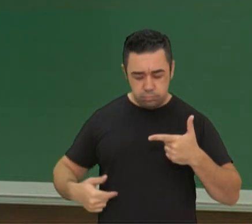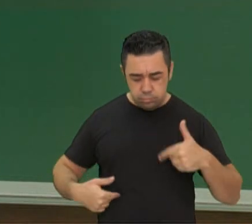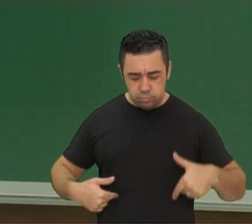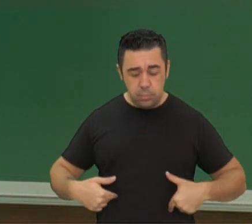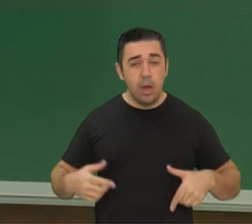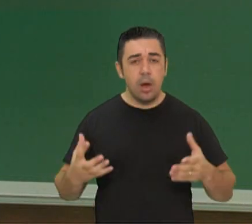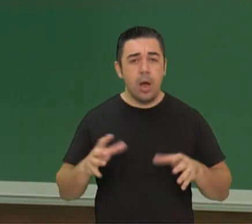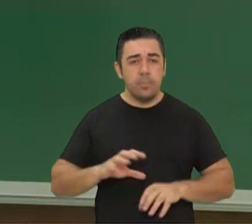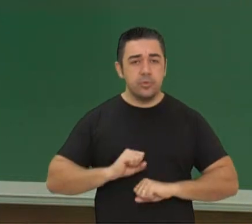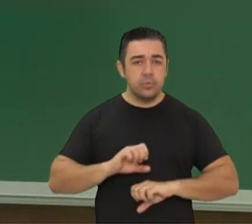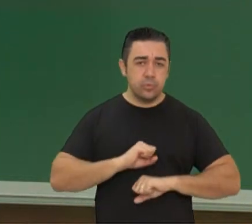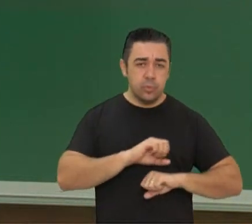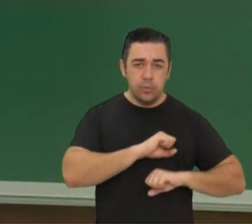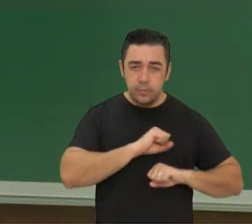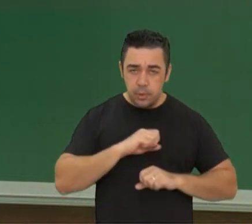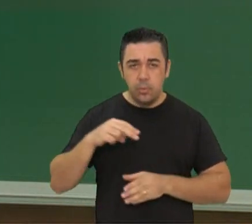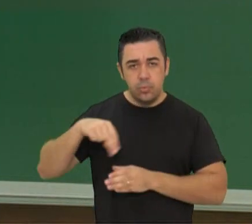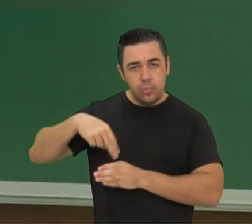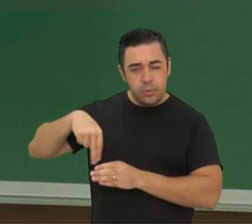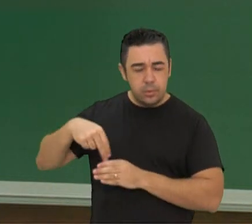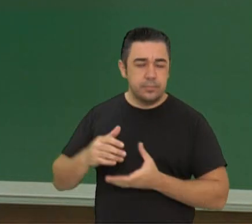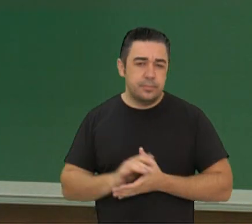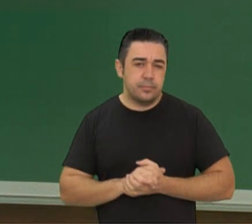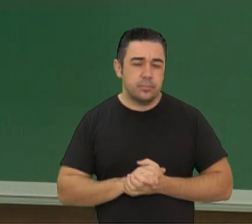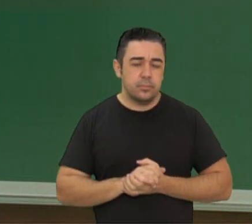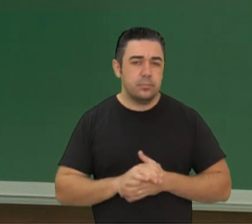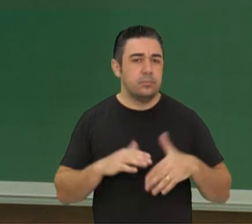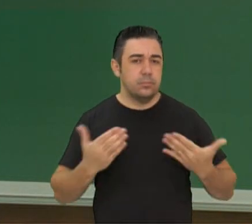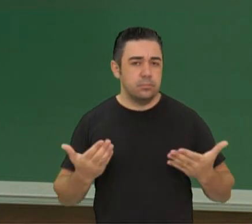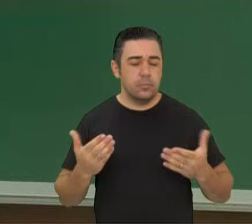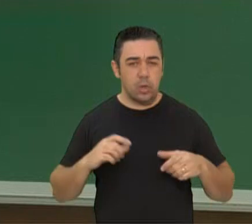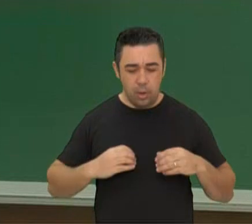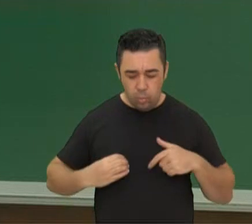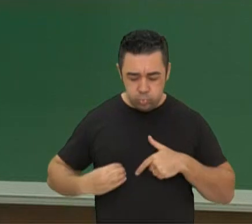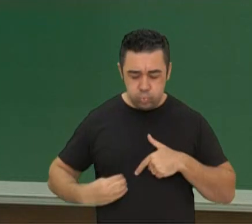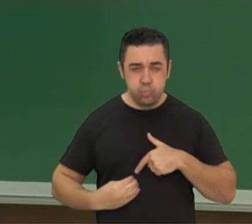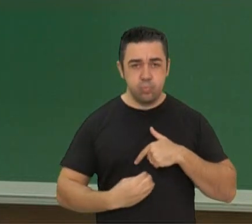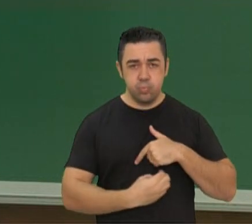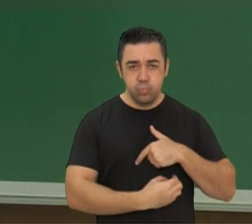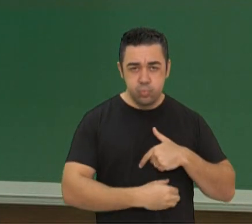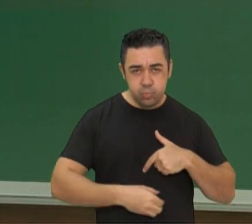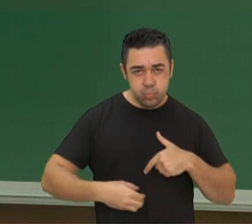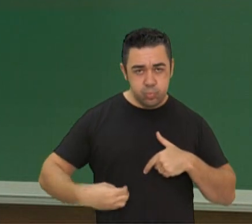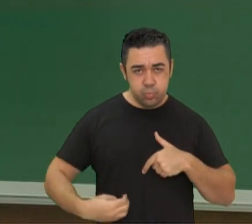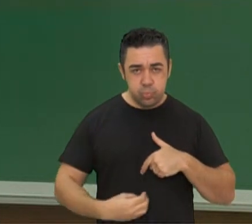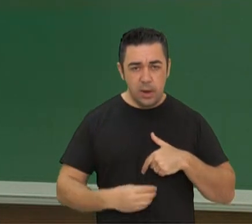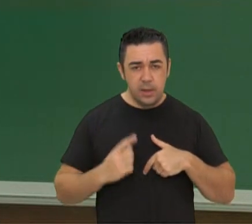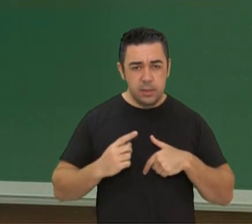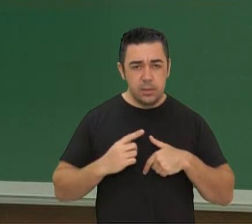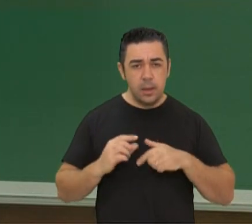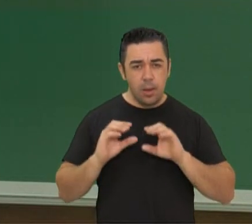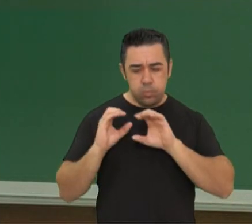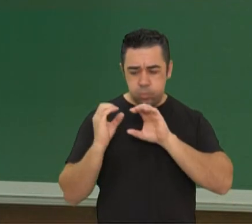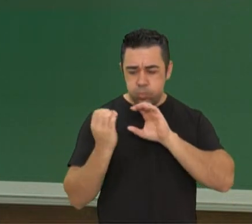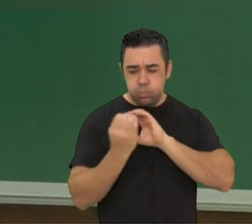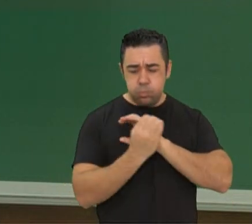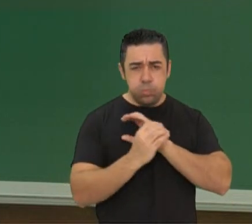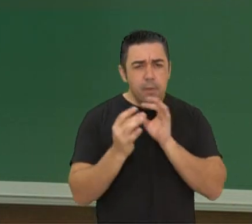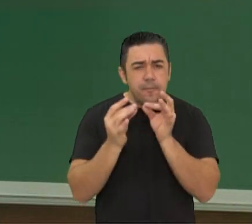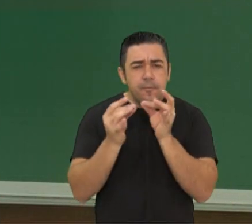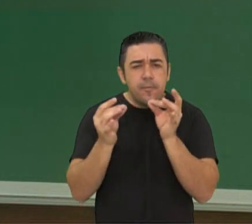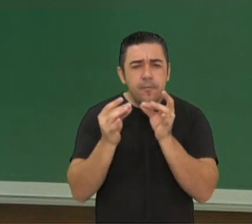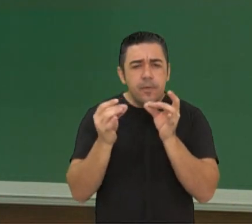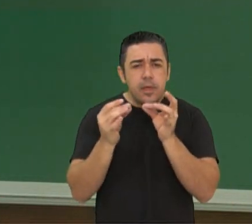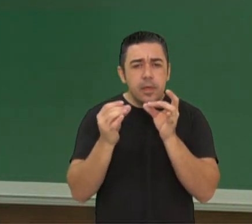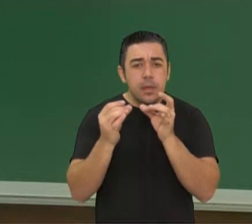de nutrientes. Essas paredes ali do intestino são tão fininhas, mas tão fininhas, que